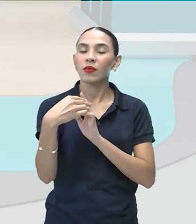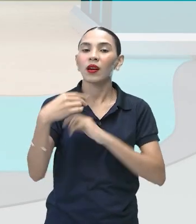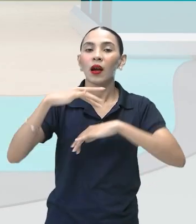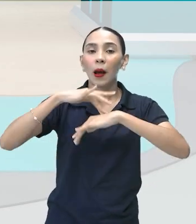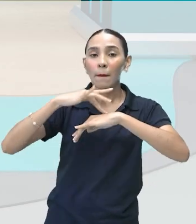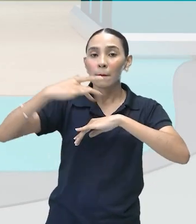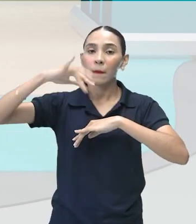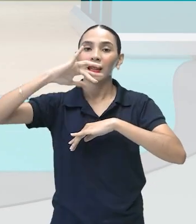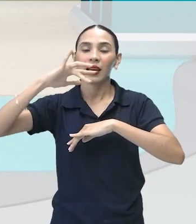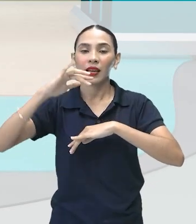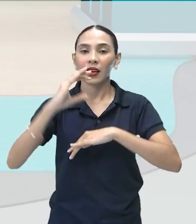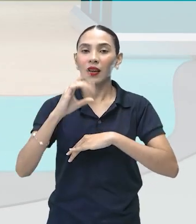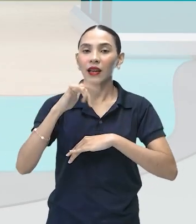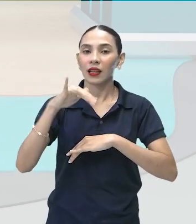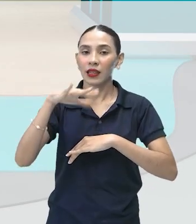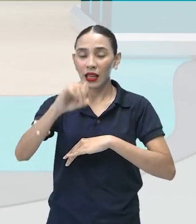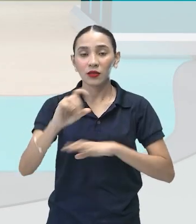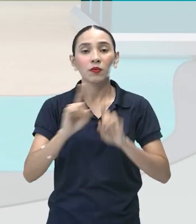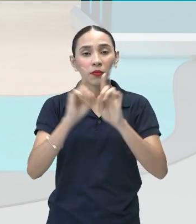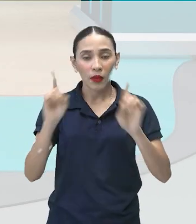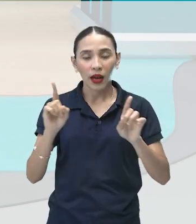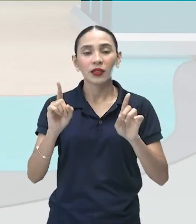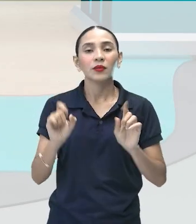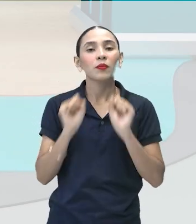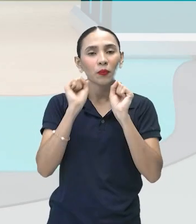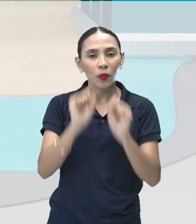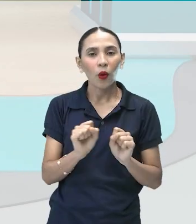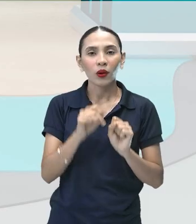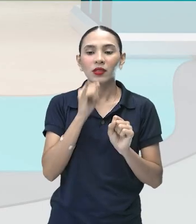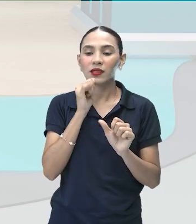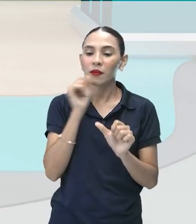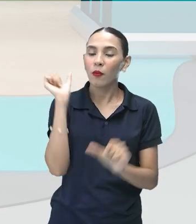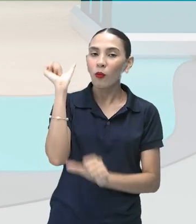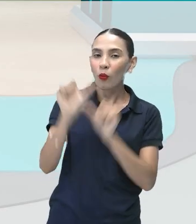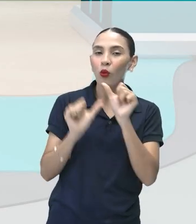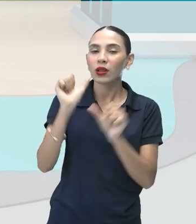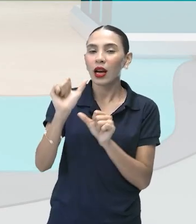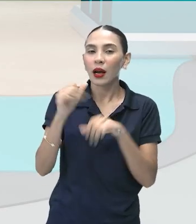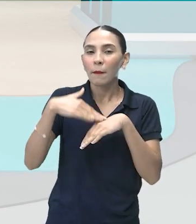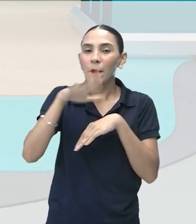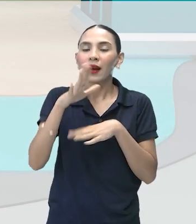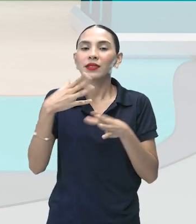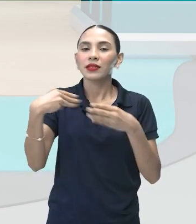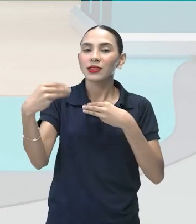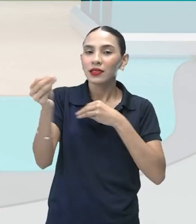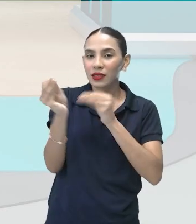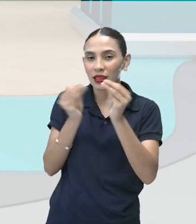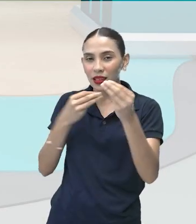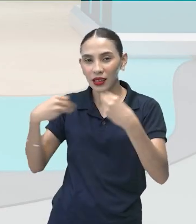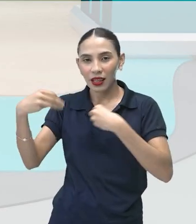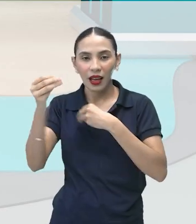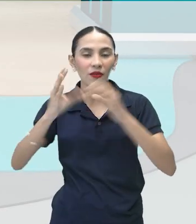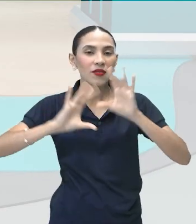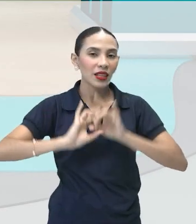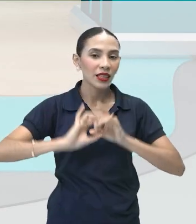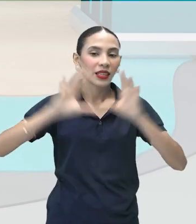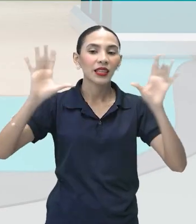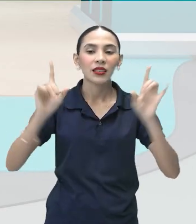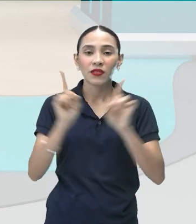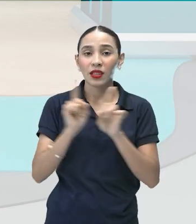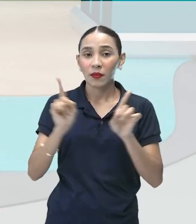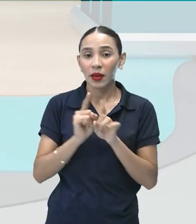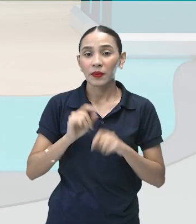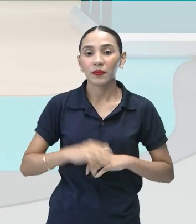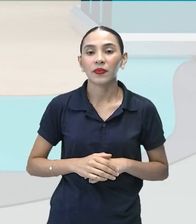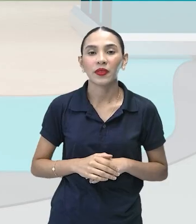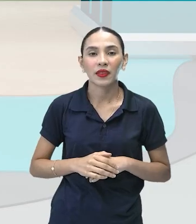mas ela diz: nós podemos deixar os movimentos um pouco mais soltos, nós podemos estar mais livre,